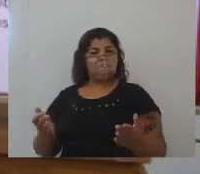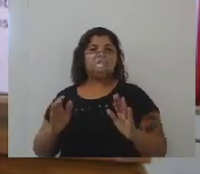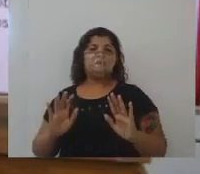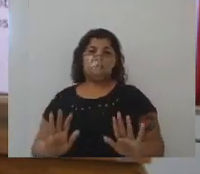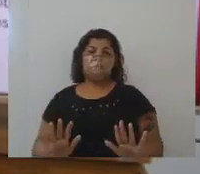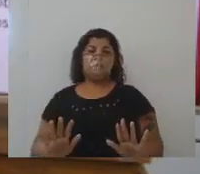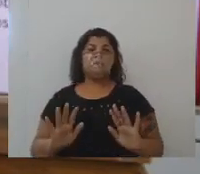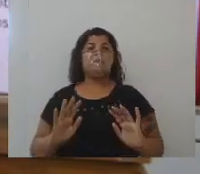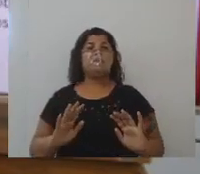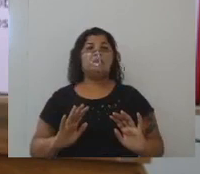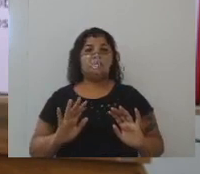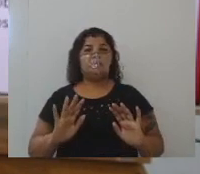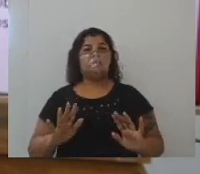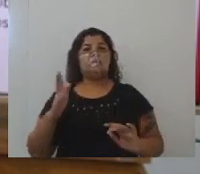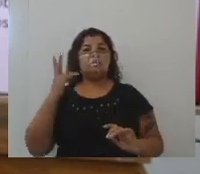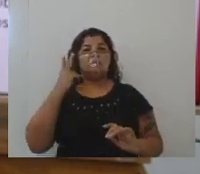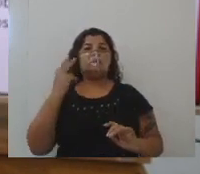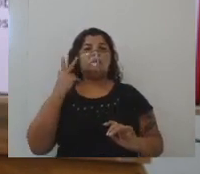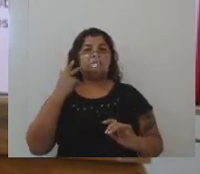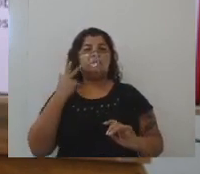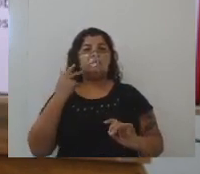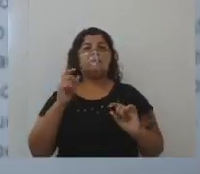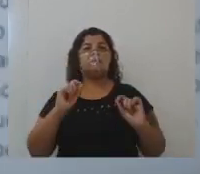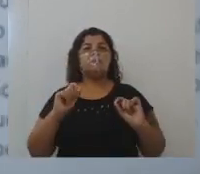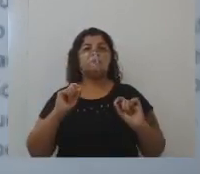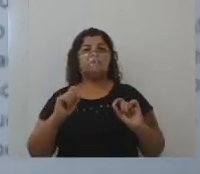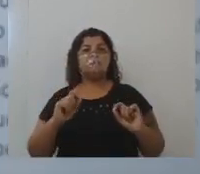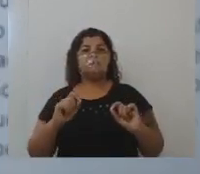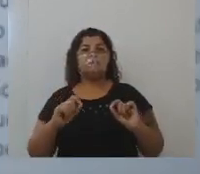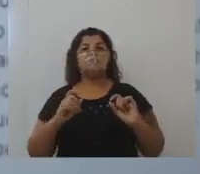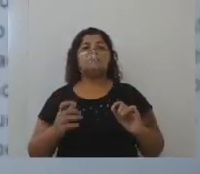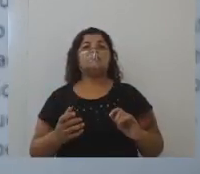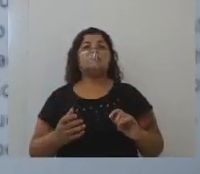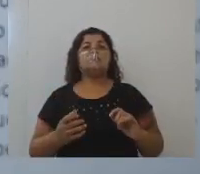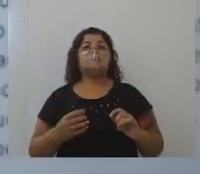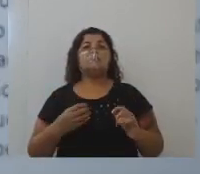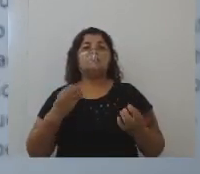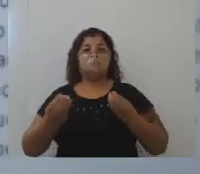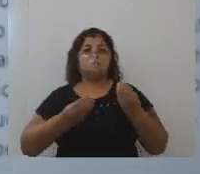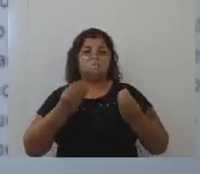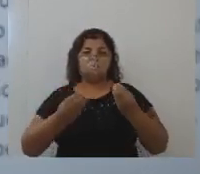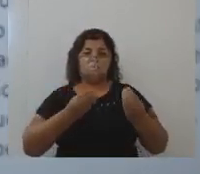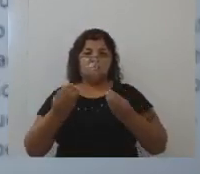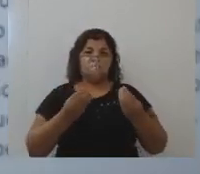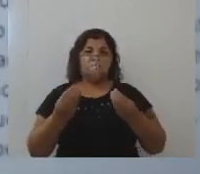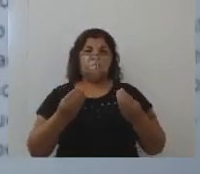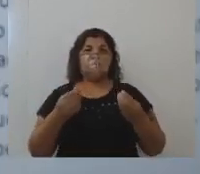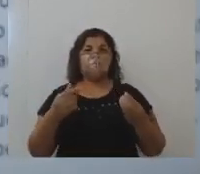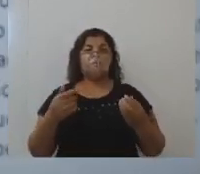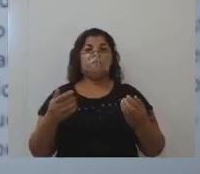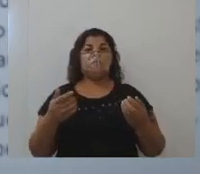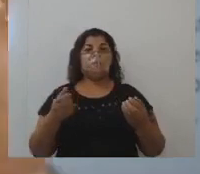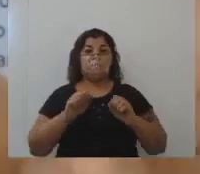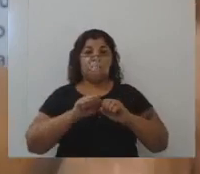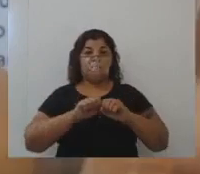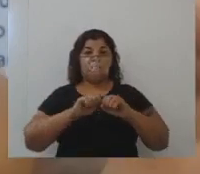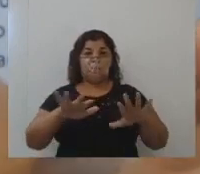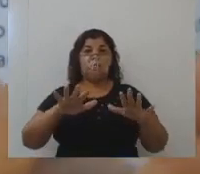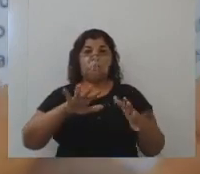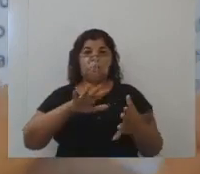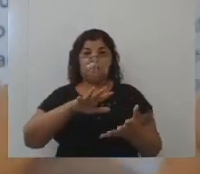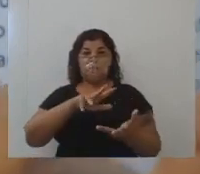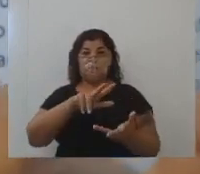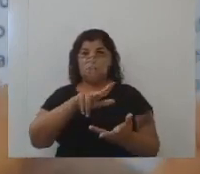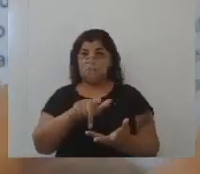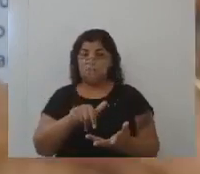a gente ficar pertinho, né? Para a gente ficar se olhando. O que acontece hoje? Nesse momento da pandemia, antes que alguém me faça